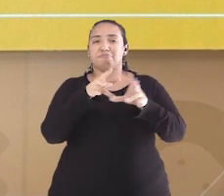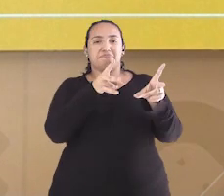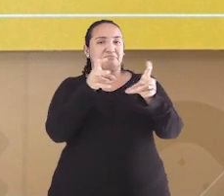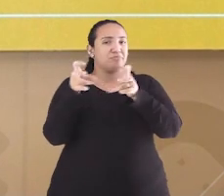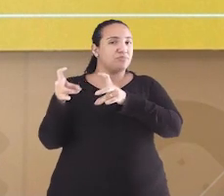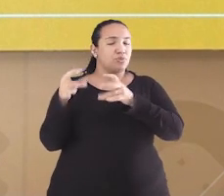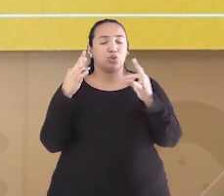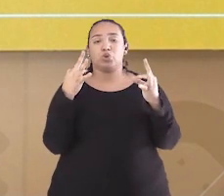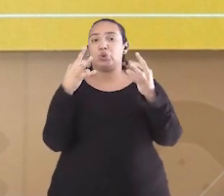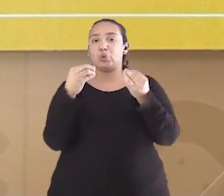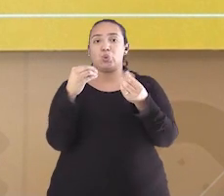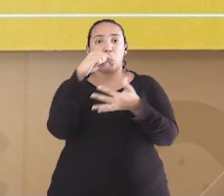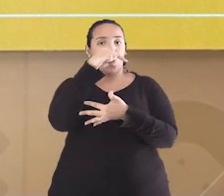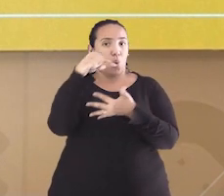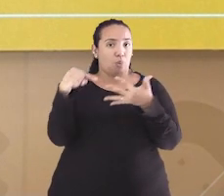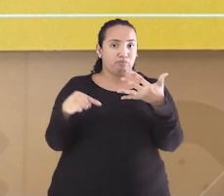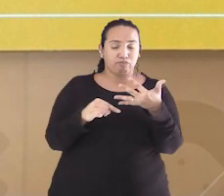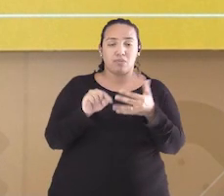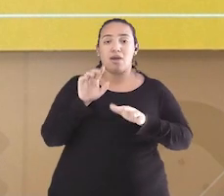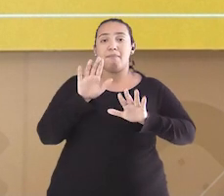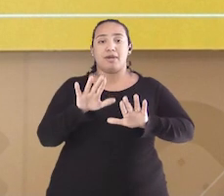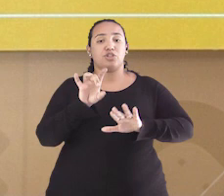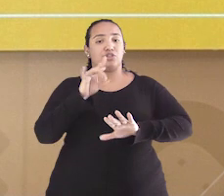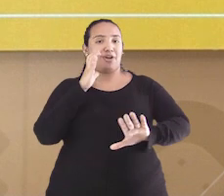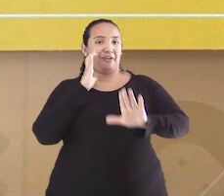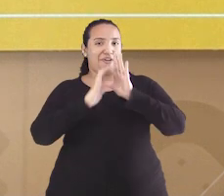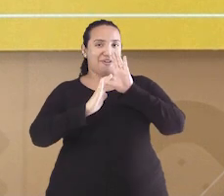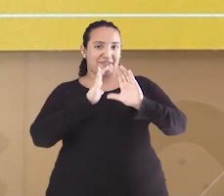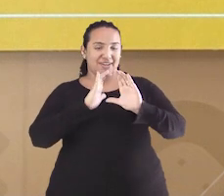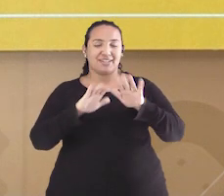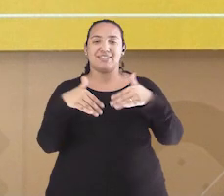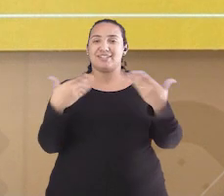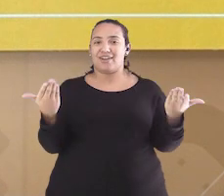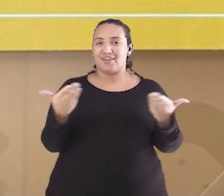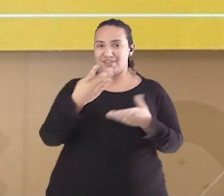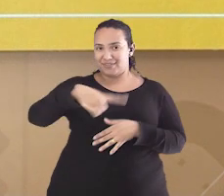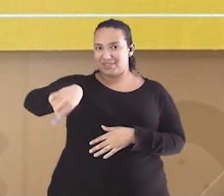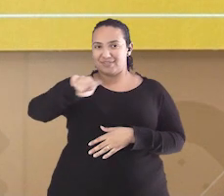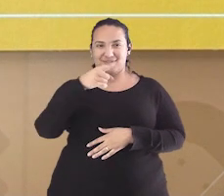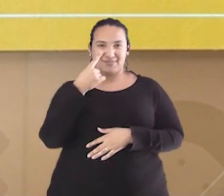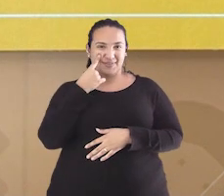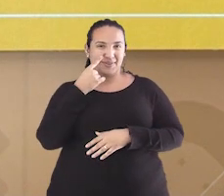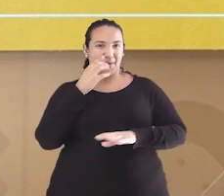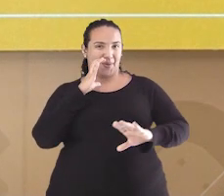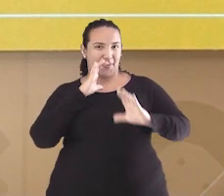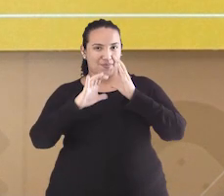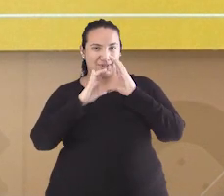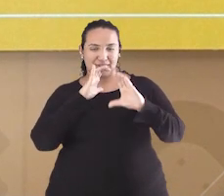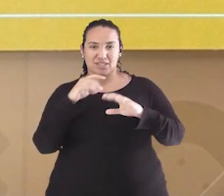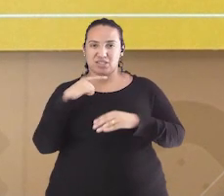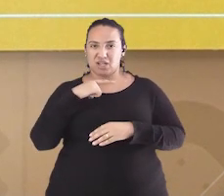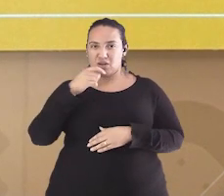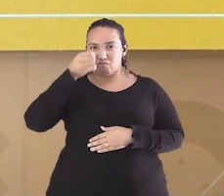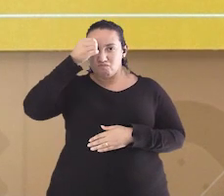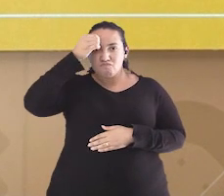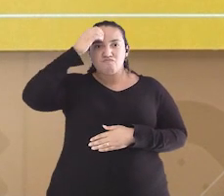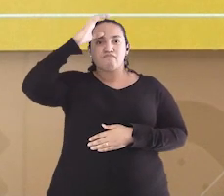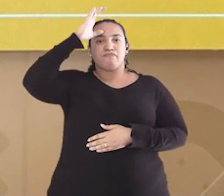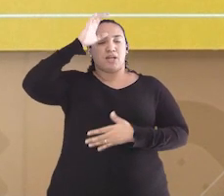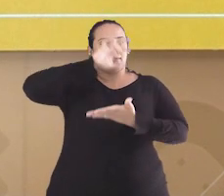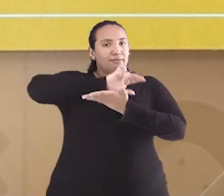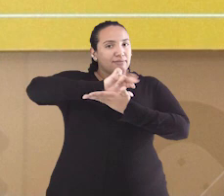em todos esses elementos e apenas nos comunicarmos, estão vendo como a comunicação envolve